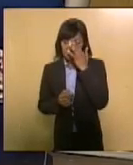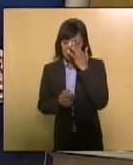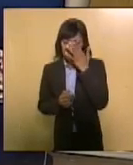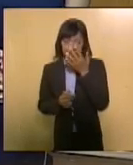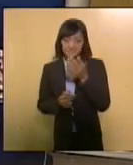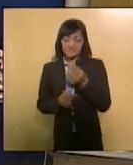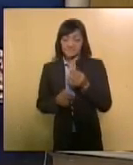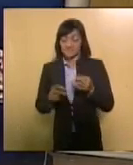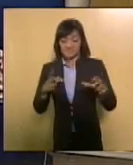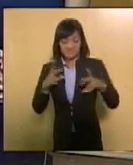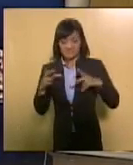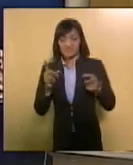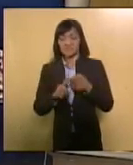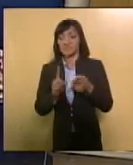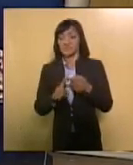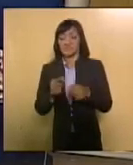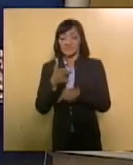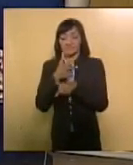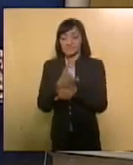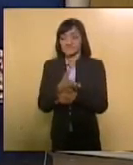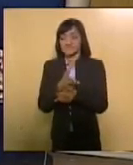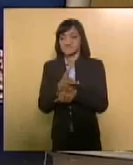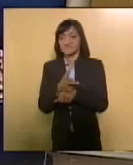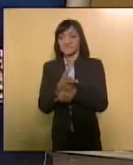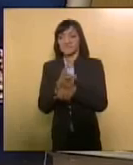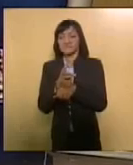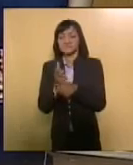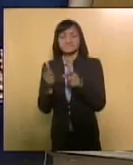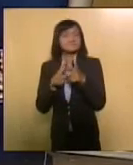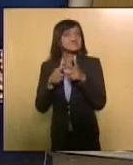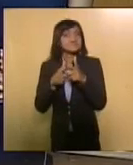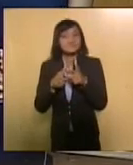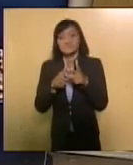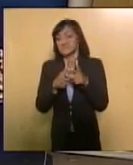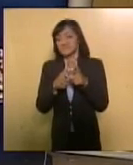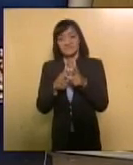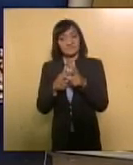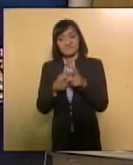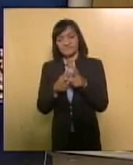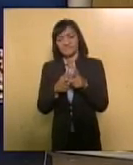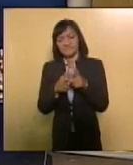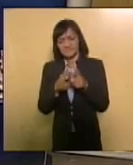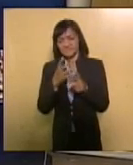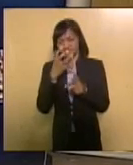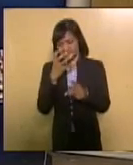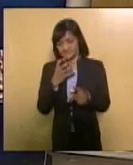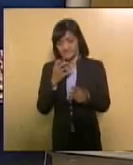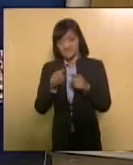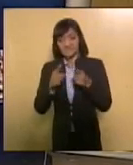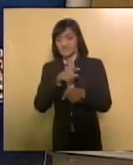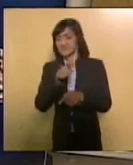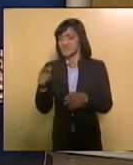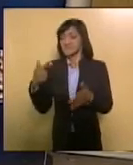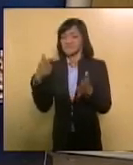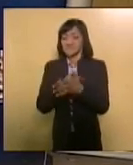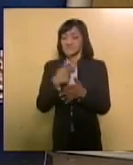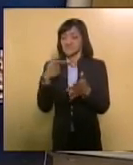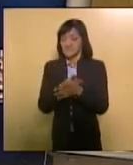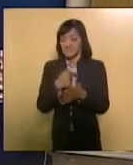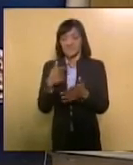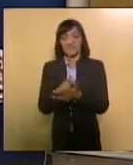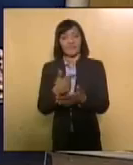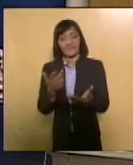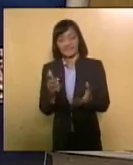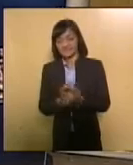interpessoais em que arma de fogo ela gera um desfecho trágico né mas vocês ficam me perguntando Sem dúvida deve estar